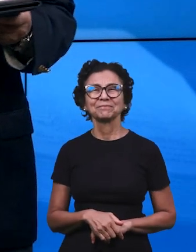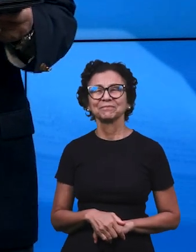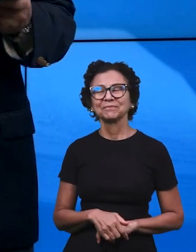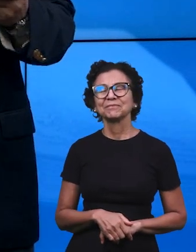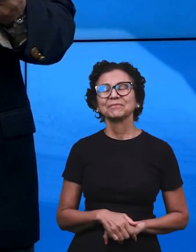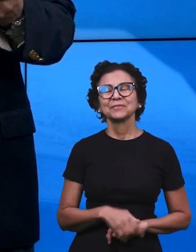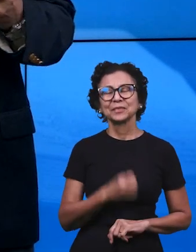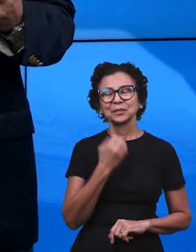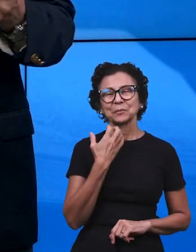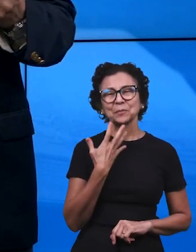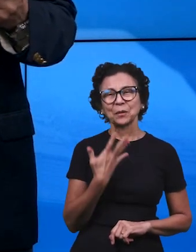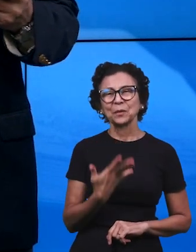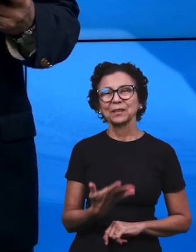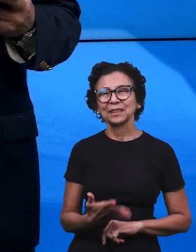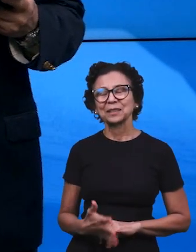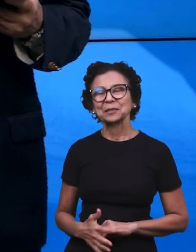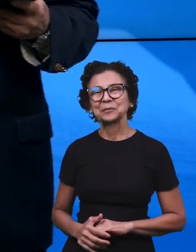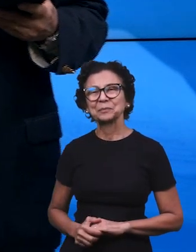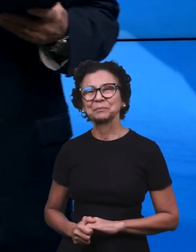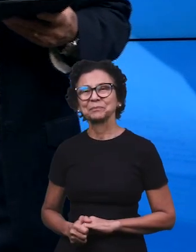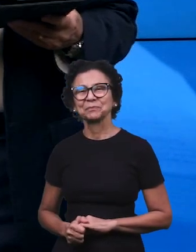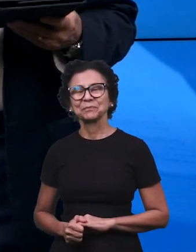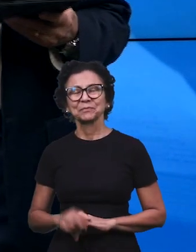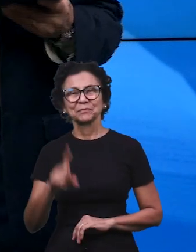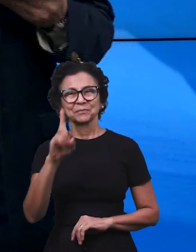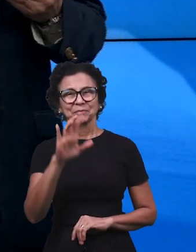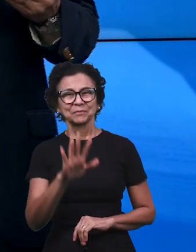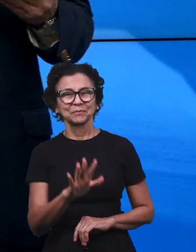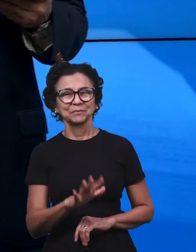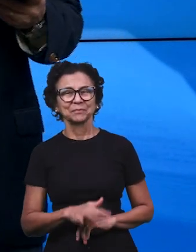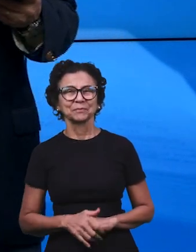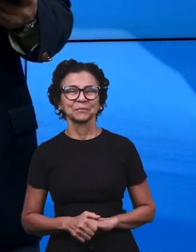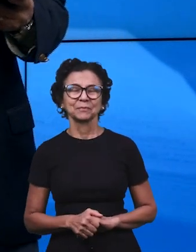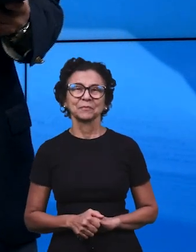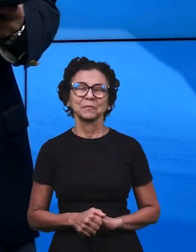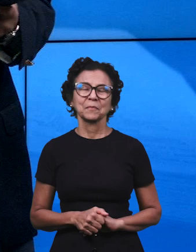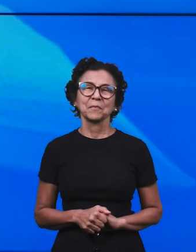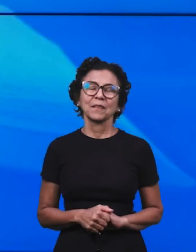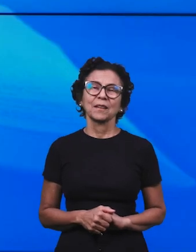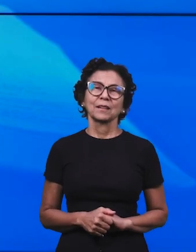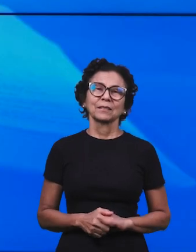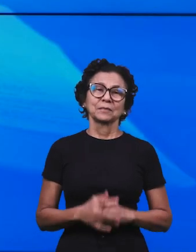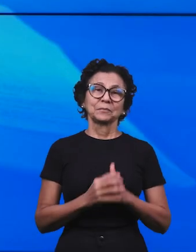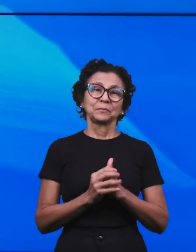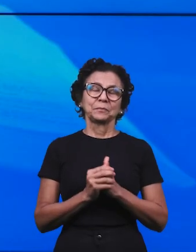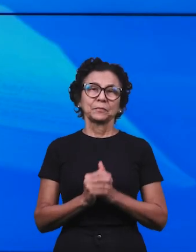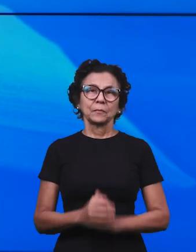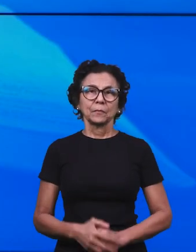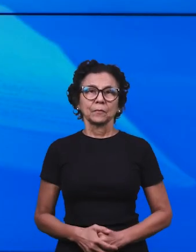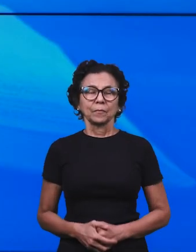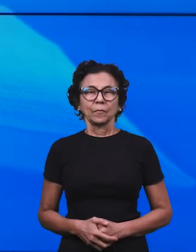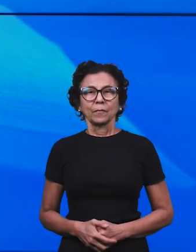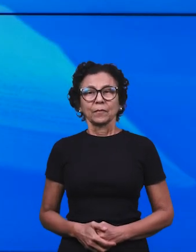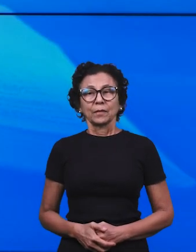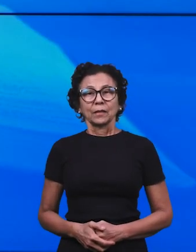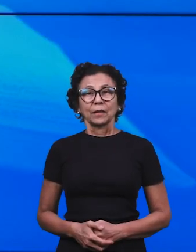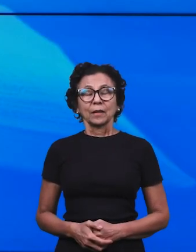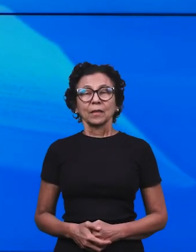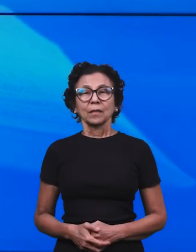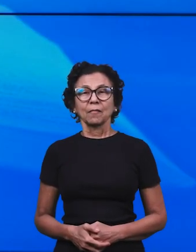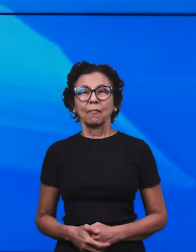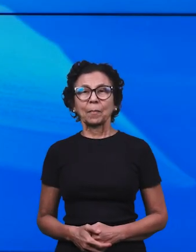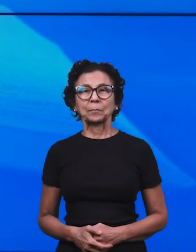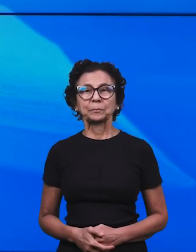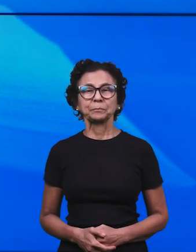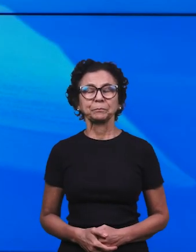Deus. Essa expressão foi muito boa na sua resposta. Que Deus te abençoe. Glória a Jesus. Amém, irmãos? Nós não terminamos ainda, porque